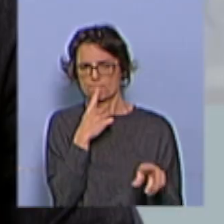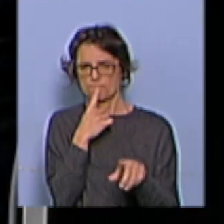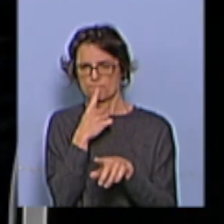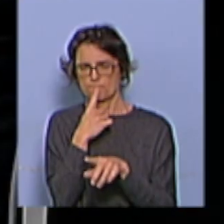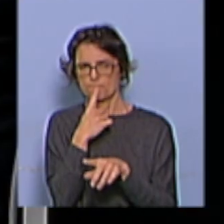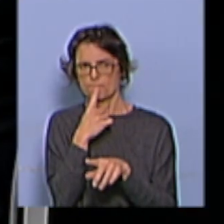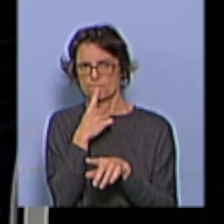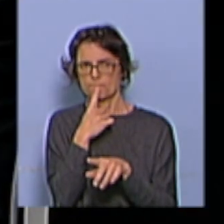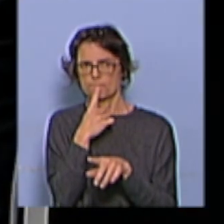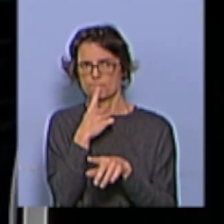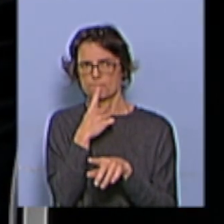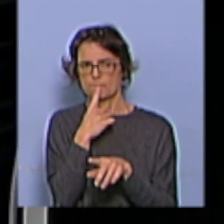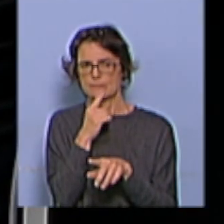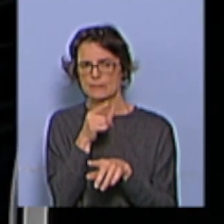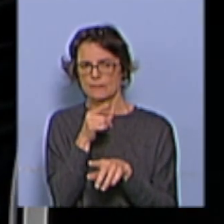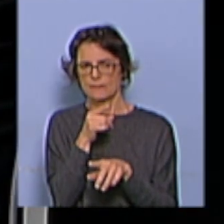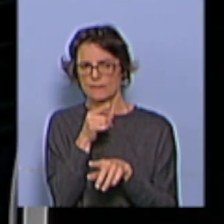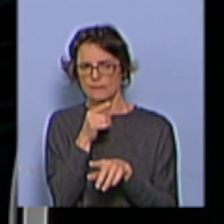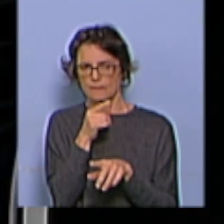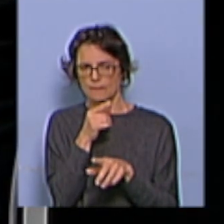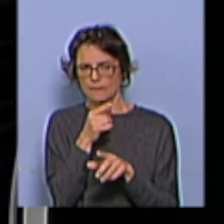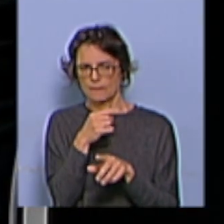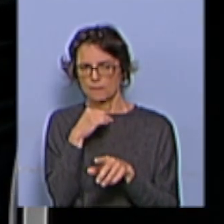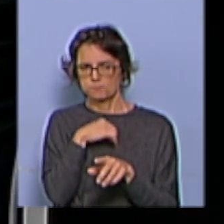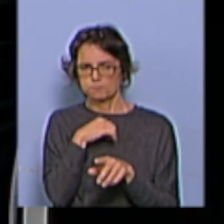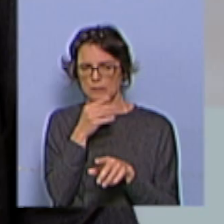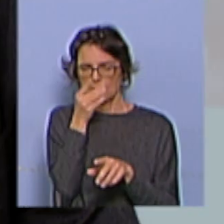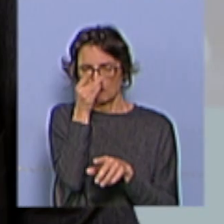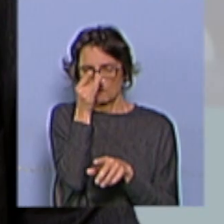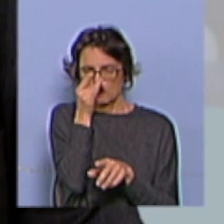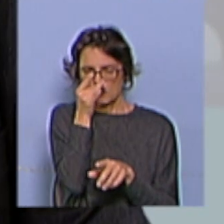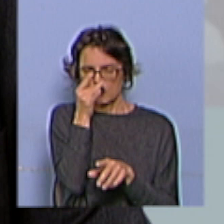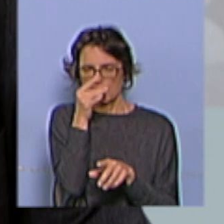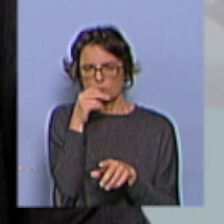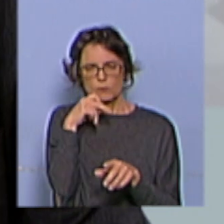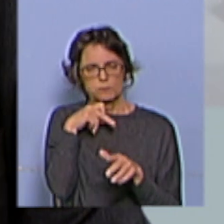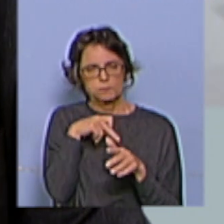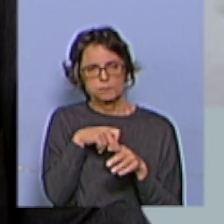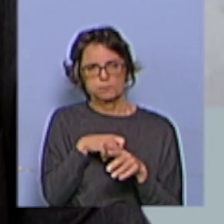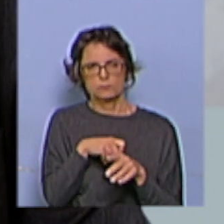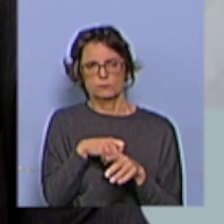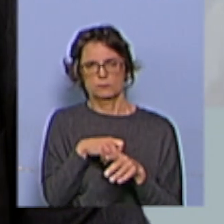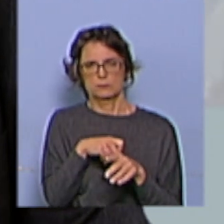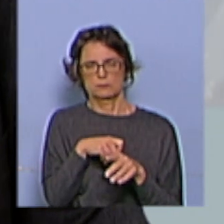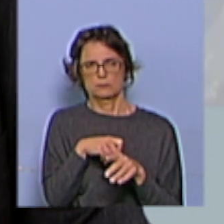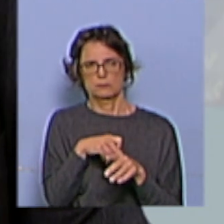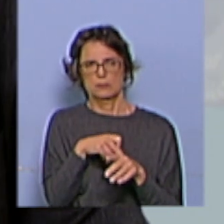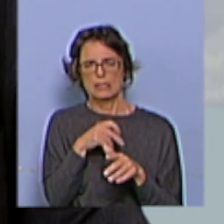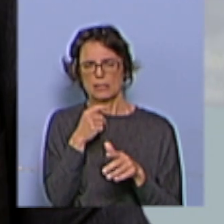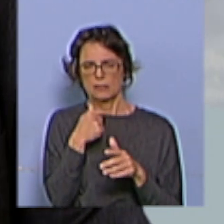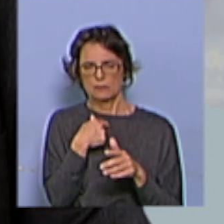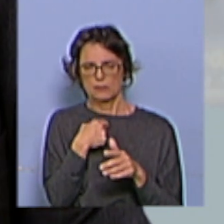infectados. Vi essa fragilidade imensa. E há aqui um aspecto que me chocou